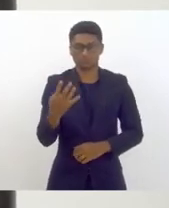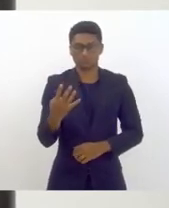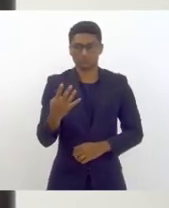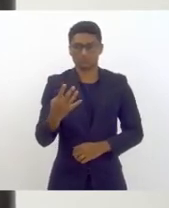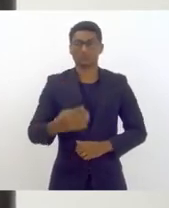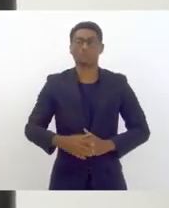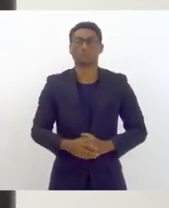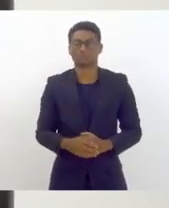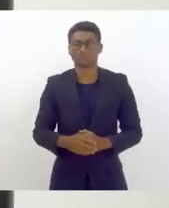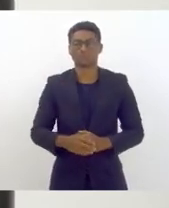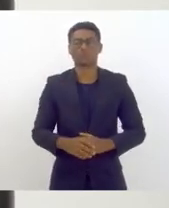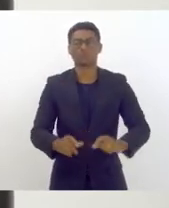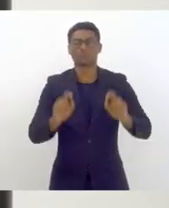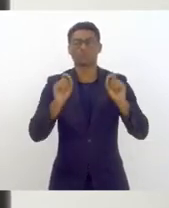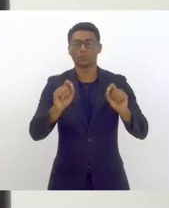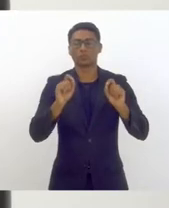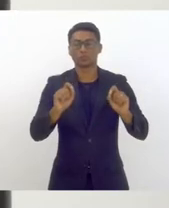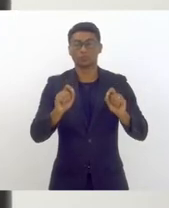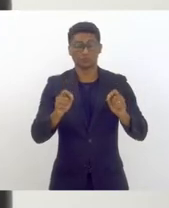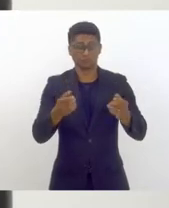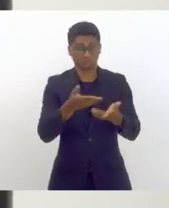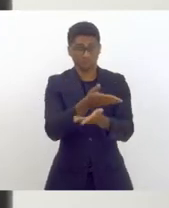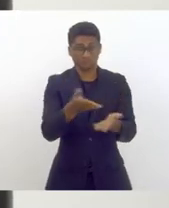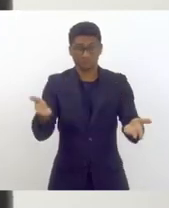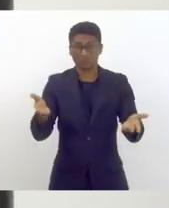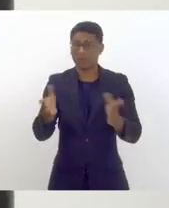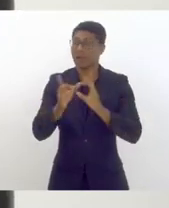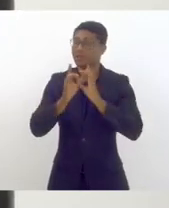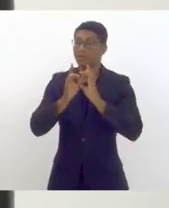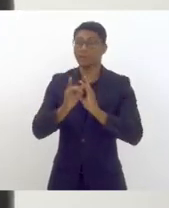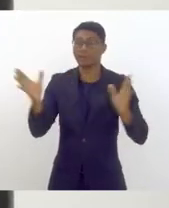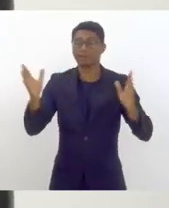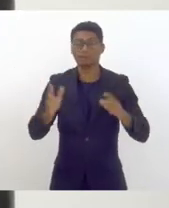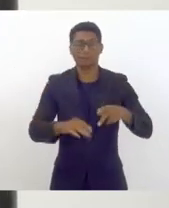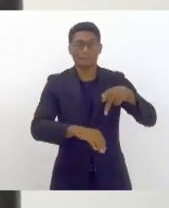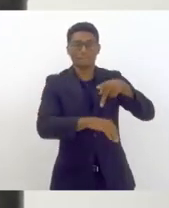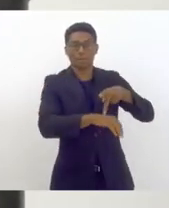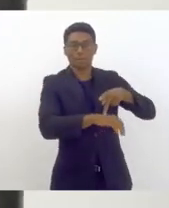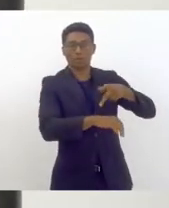seria assegurar o livre acesso às montanhas, paredes rochosas,